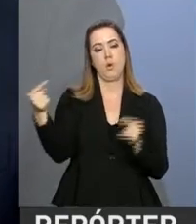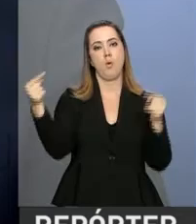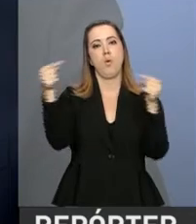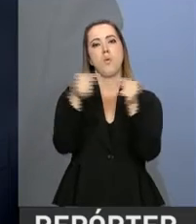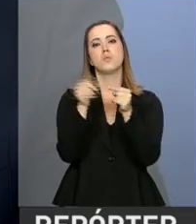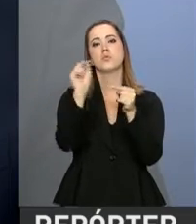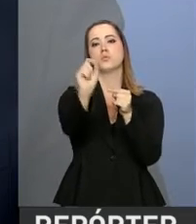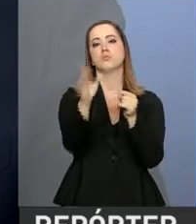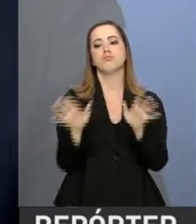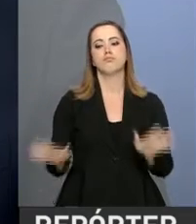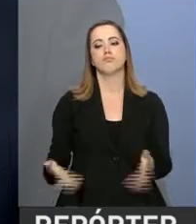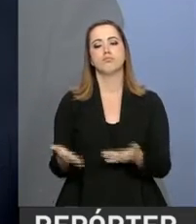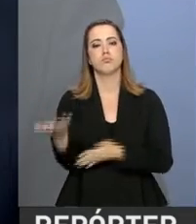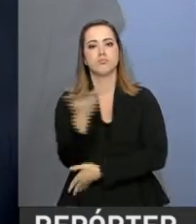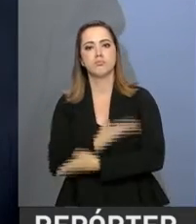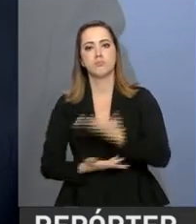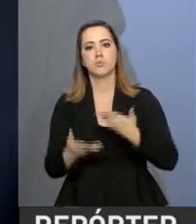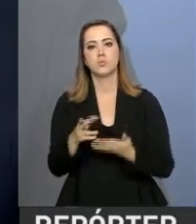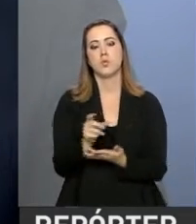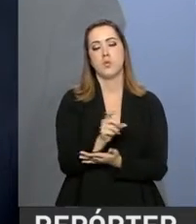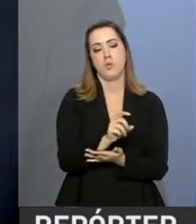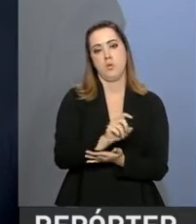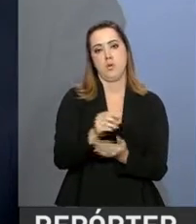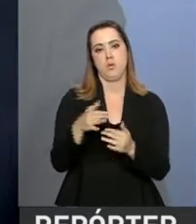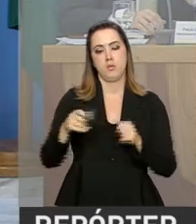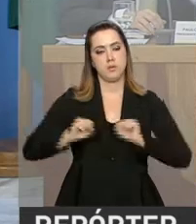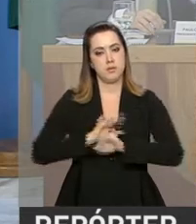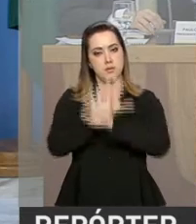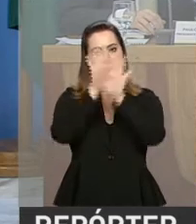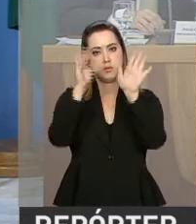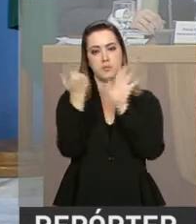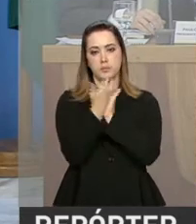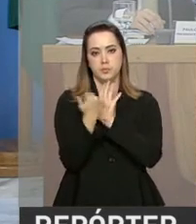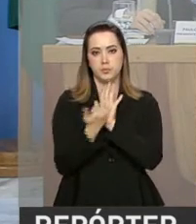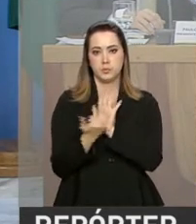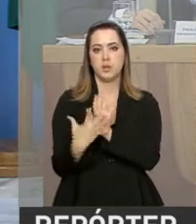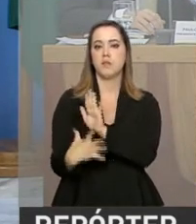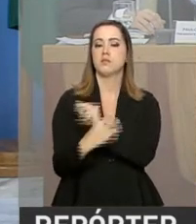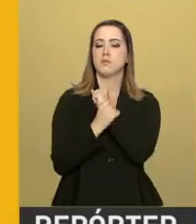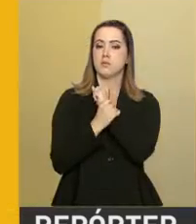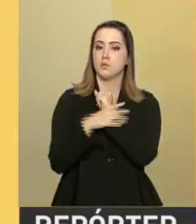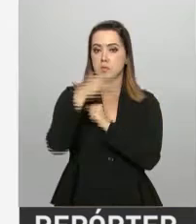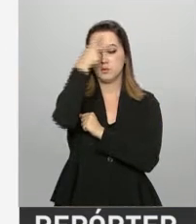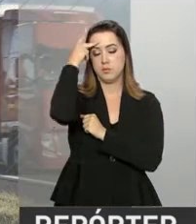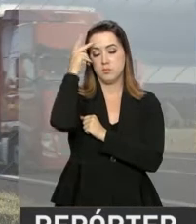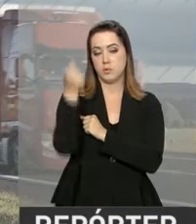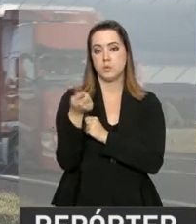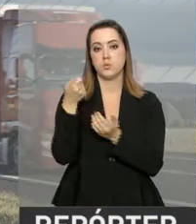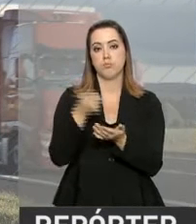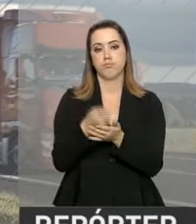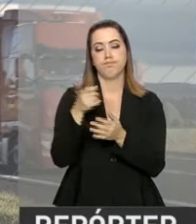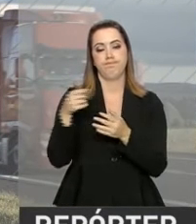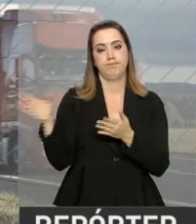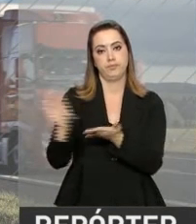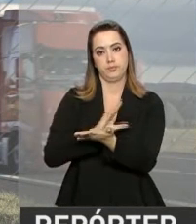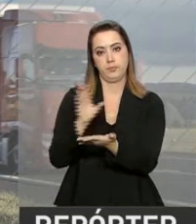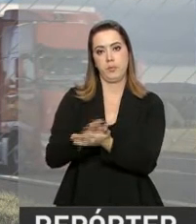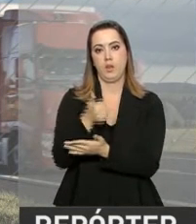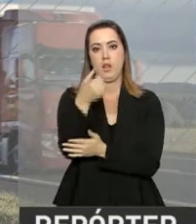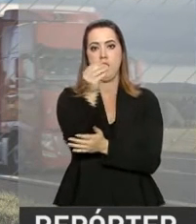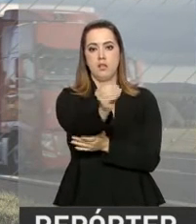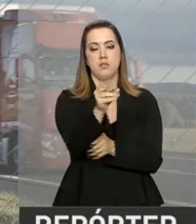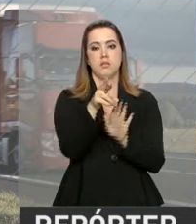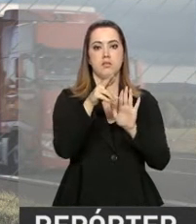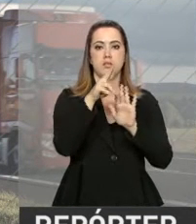objetivo é incentivar a concorrência dar mais transparência ao processo e segurança aos investidores para isso foram divulgadas